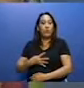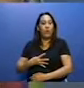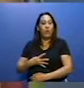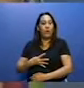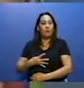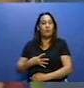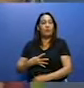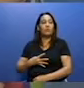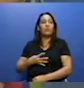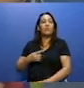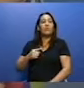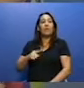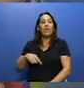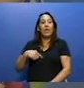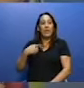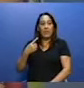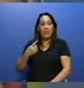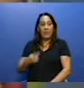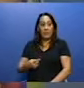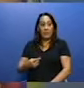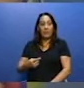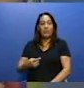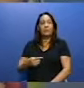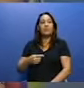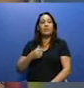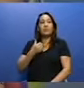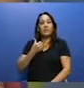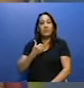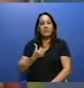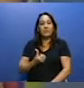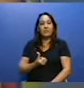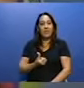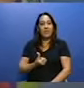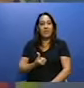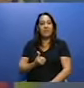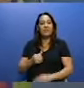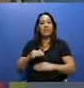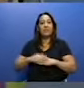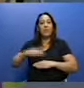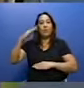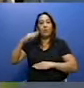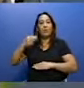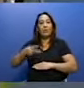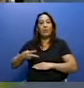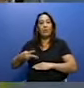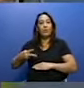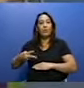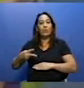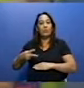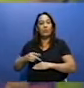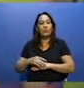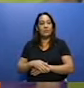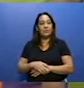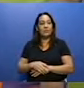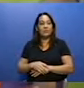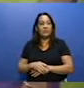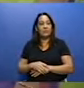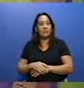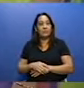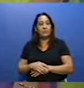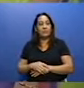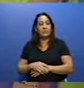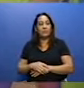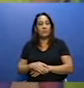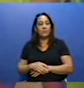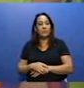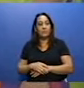4, aumentou quanto? Fácil, né? Aumentou 2. Do 4 para o